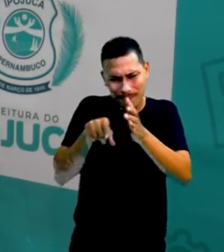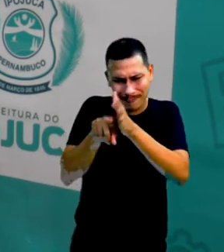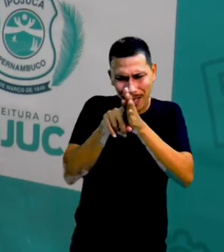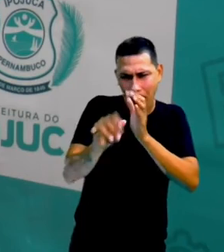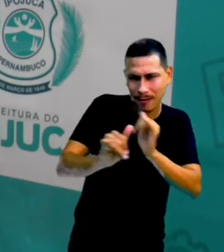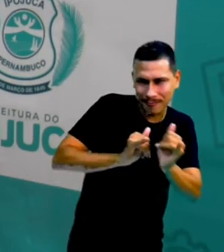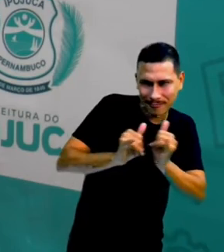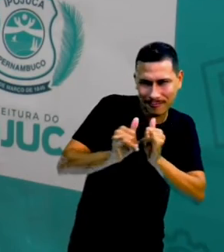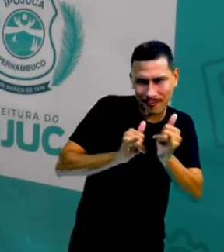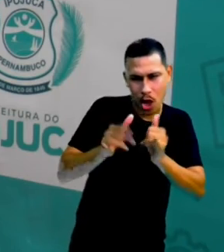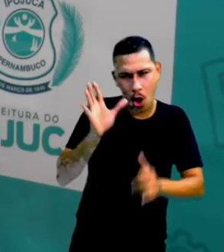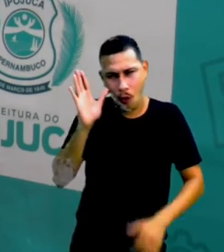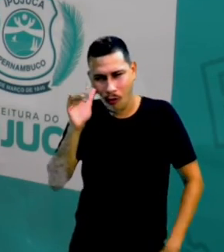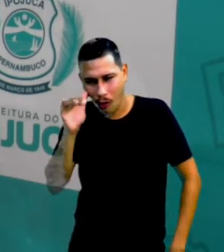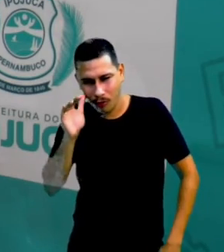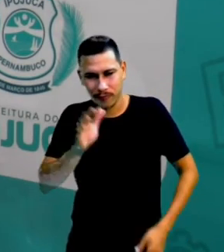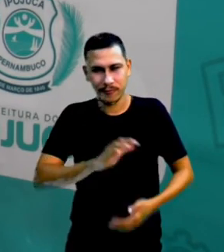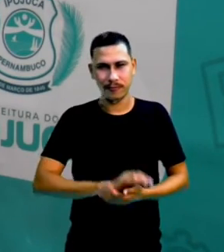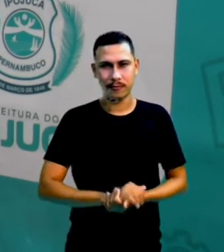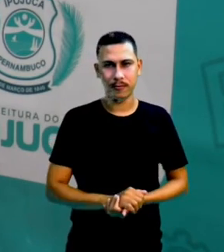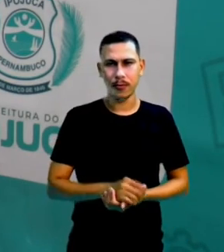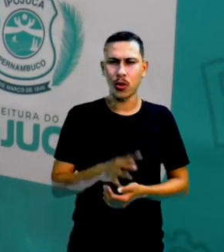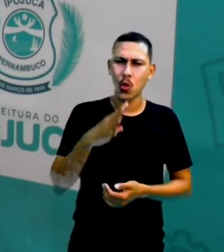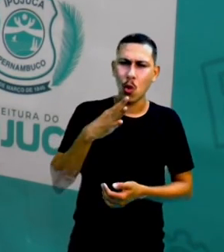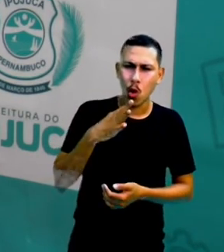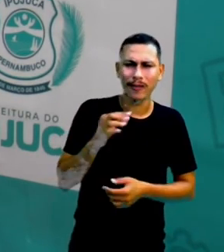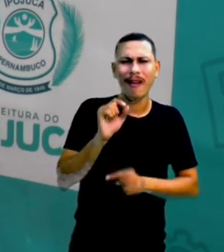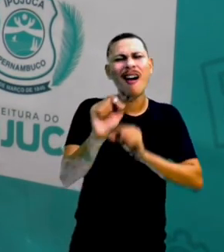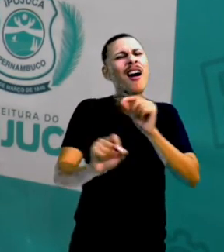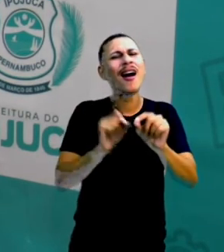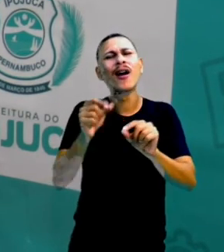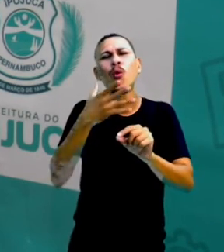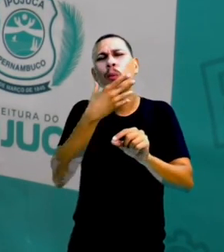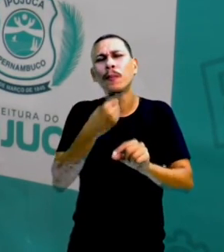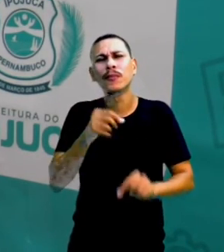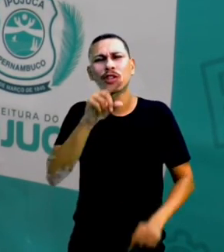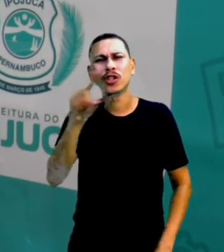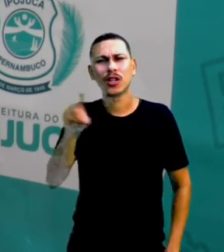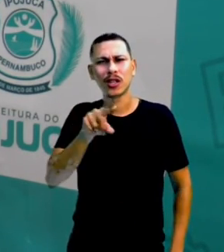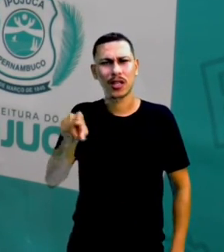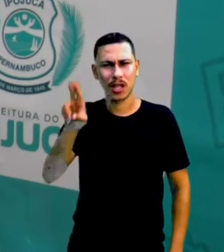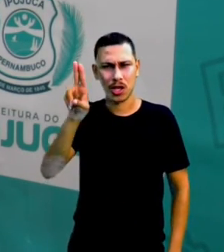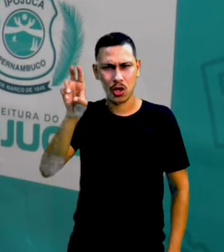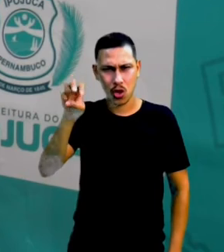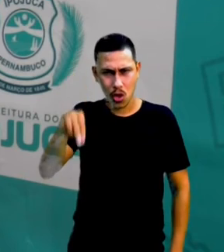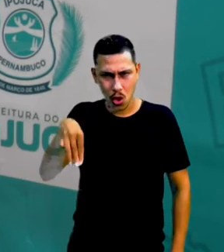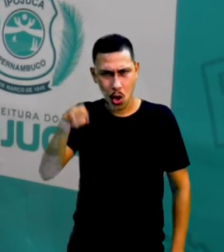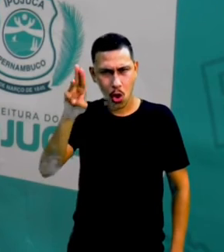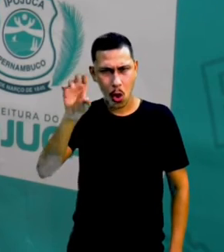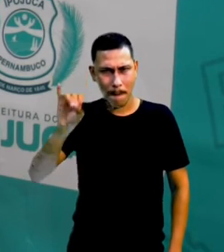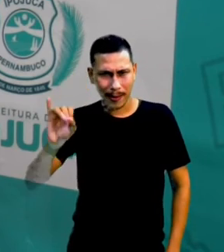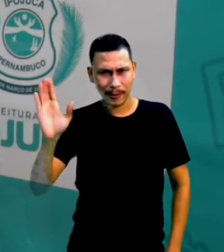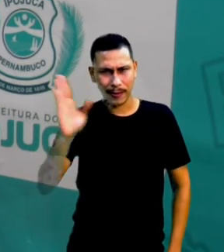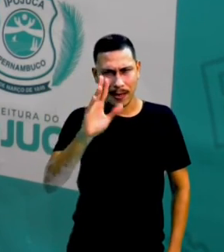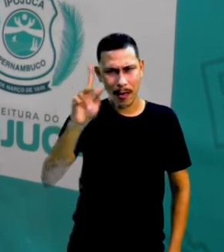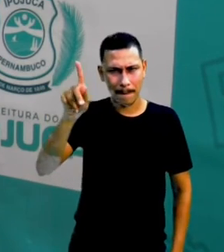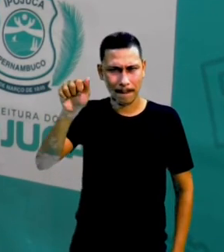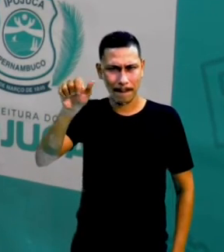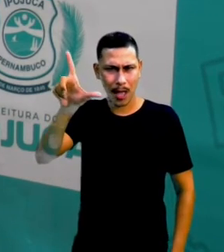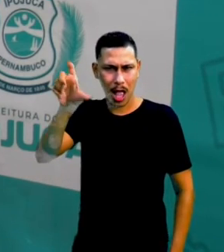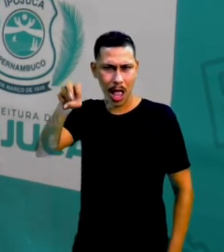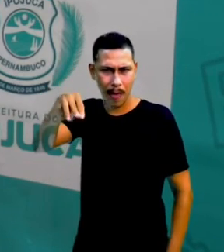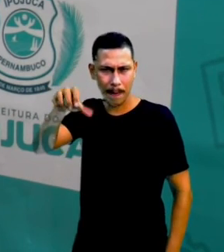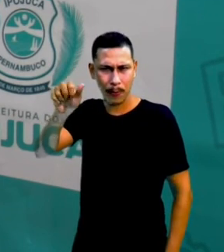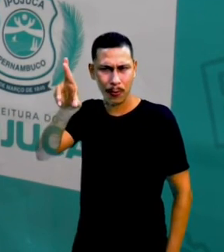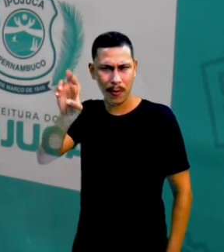essa curiosidade de conhecer quem foi Zumbi dos Palmares. E agora também quem foi a esposa